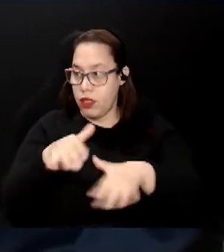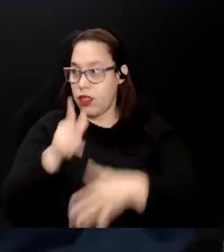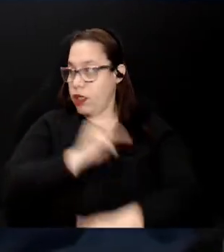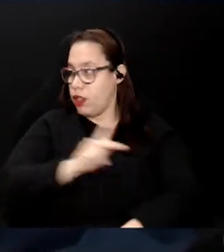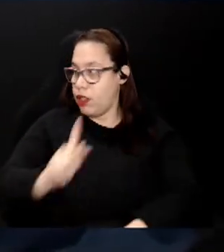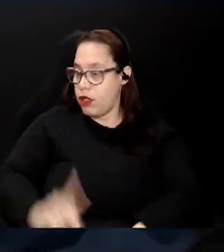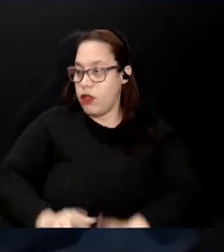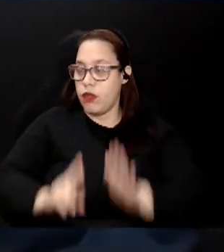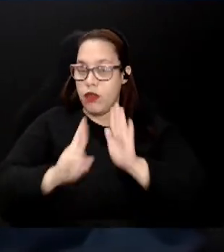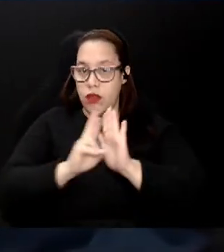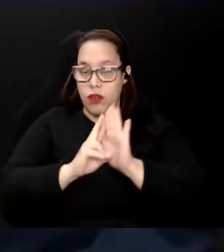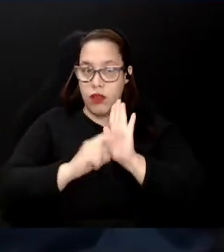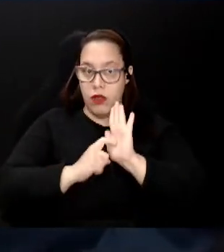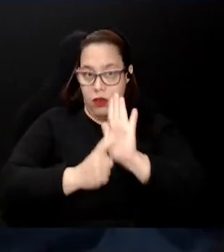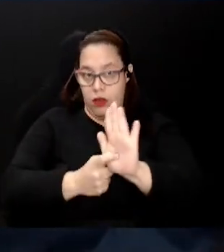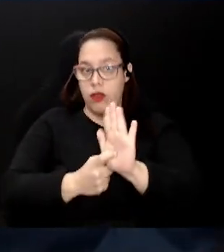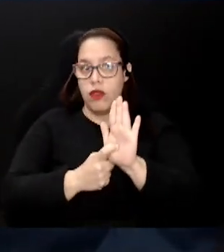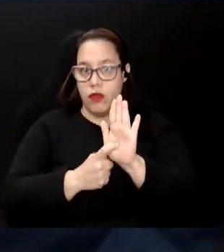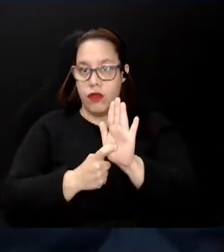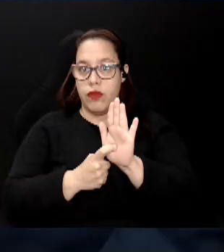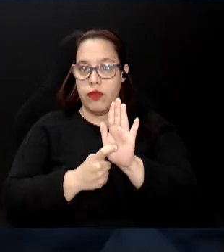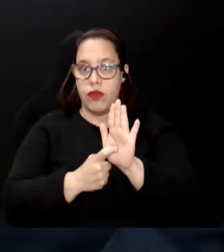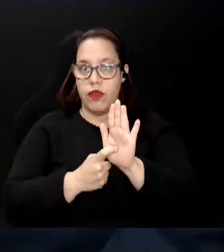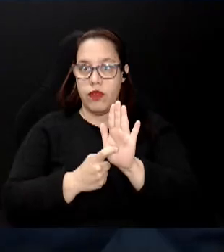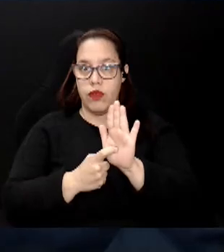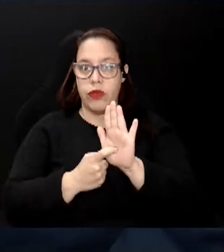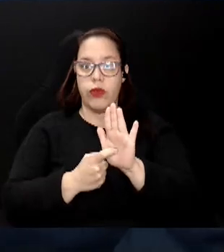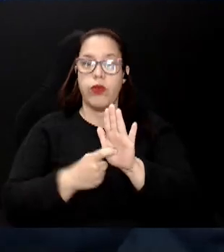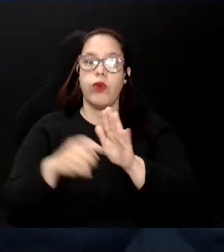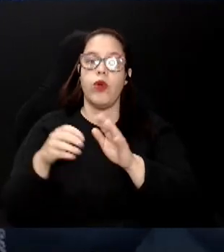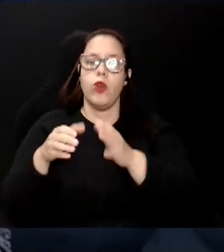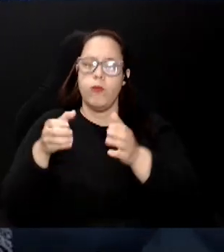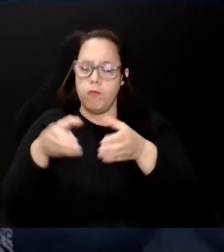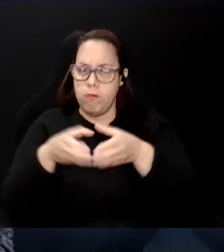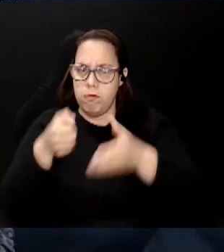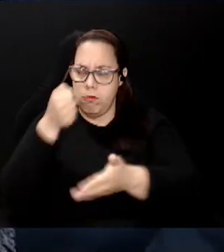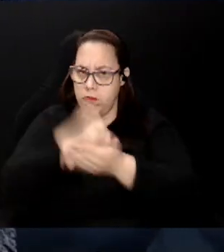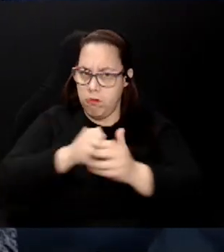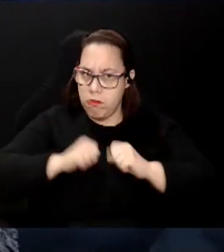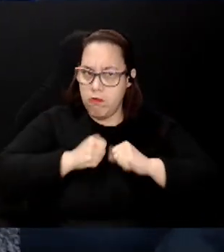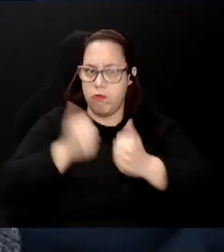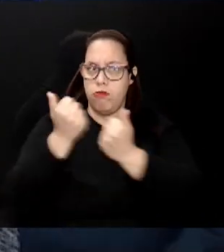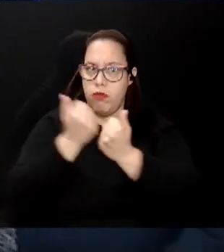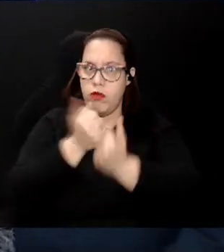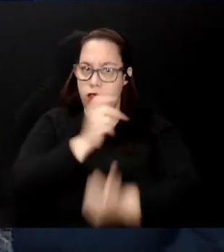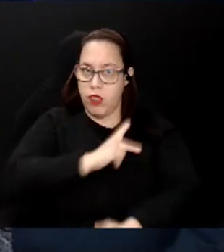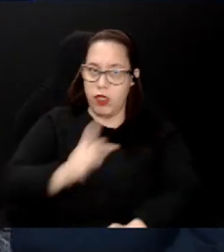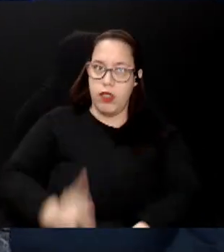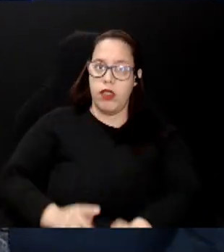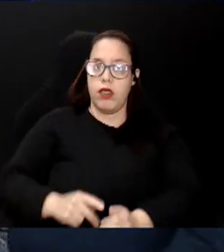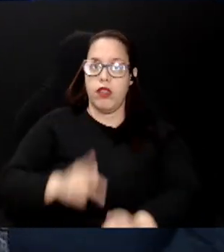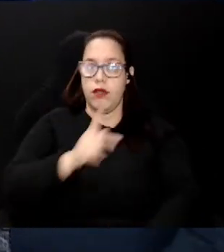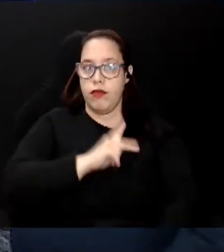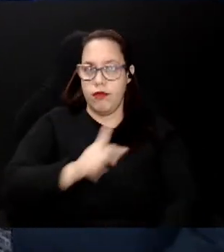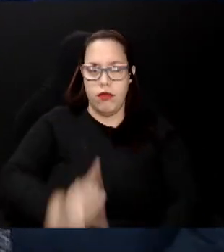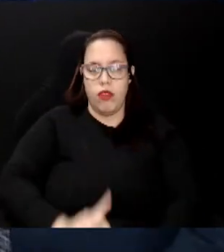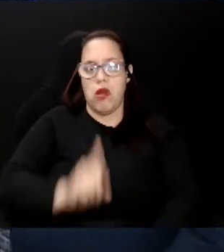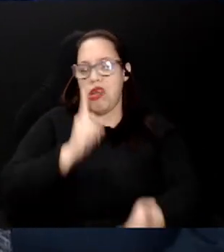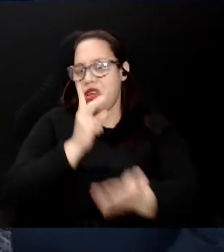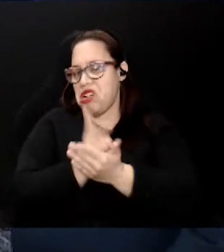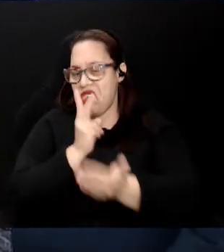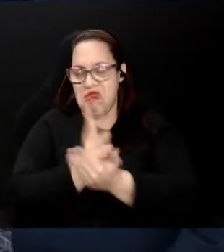o quanto o corpo técnico da casa se dedica para dar o suporte para a presidência, e a presidência nos dá todo o